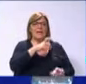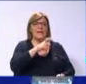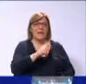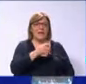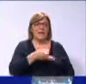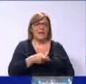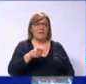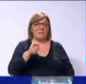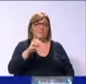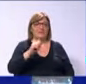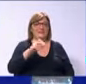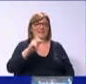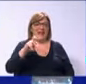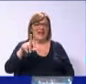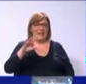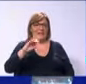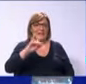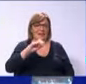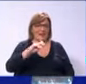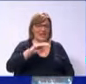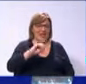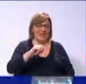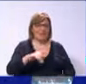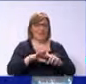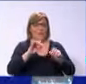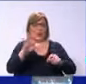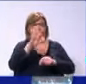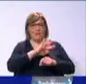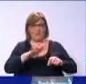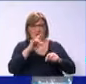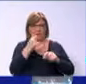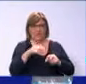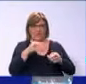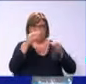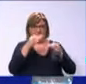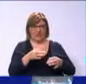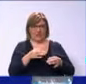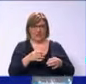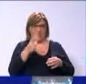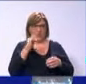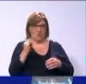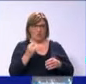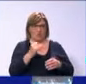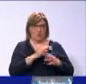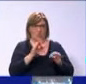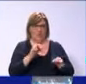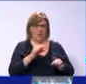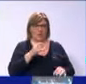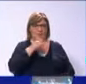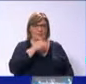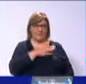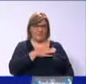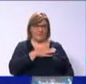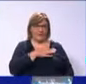vender ea quem vende vende a imagem incluindo a imagem séria de uma instituição como forma de unificar